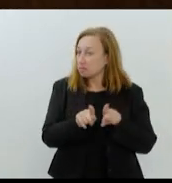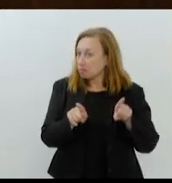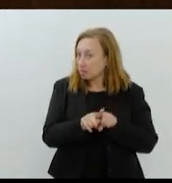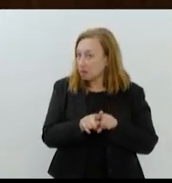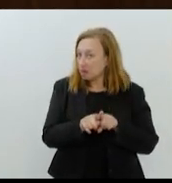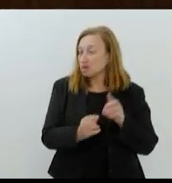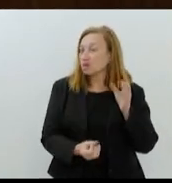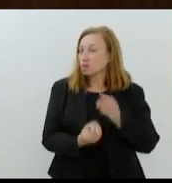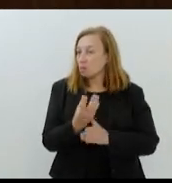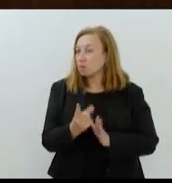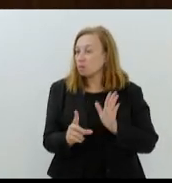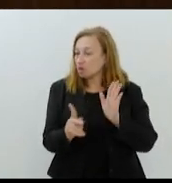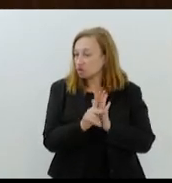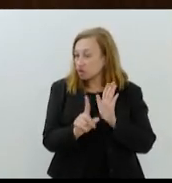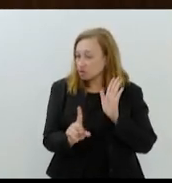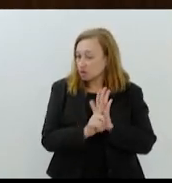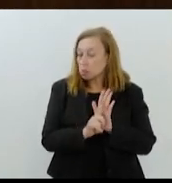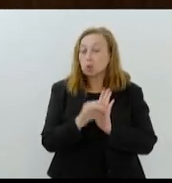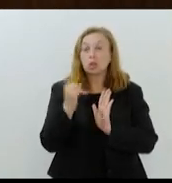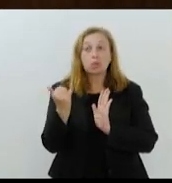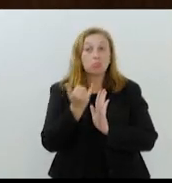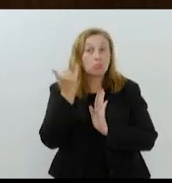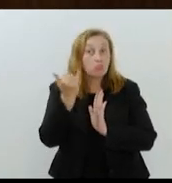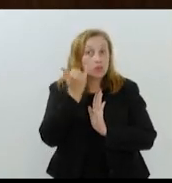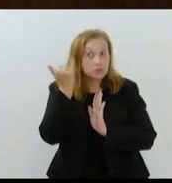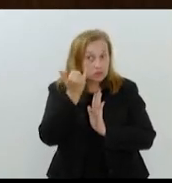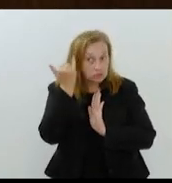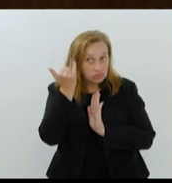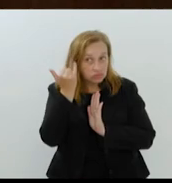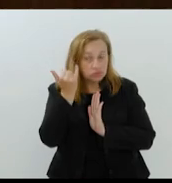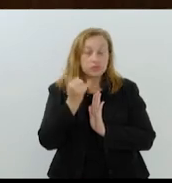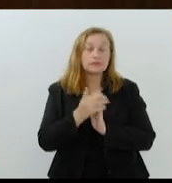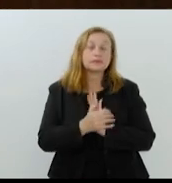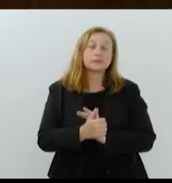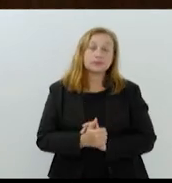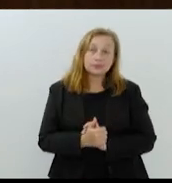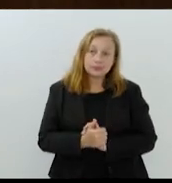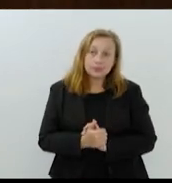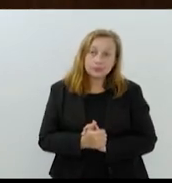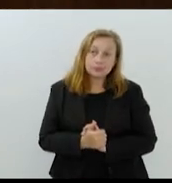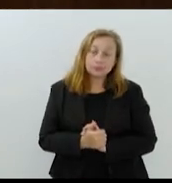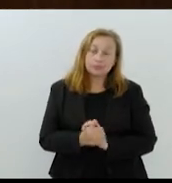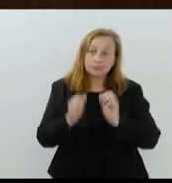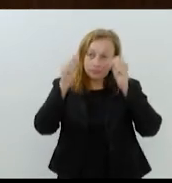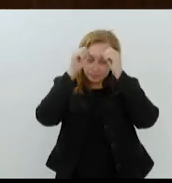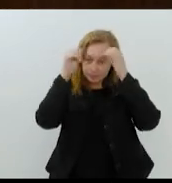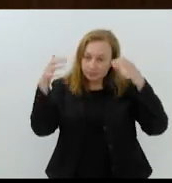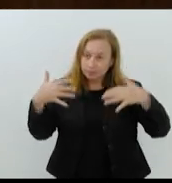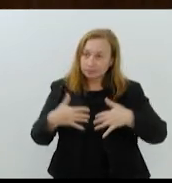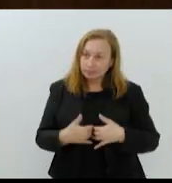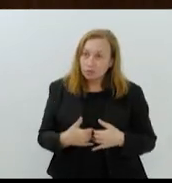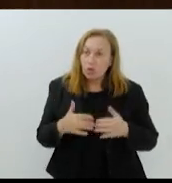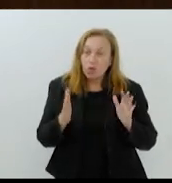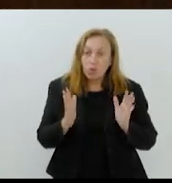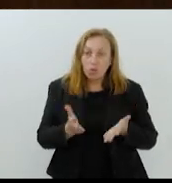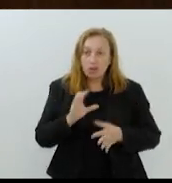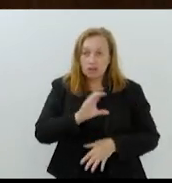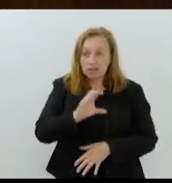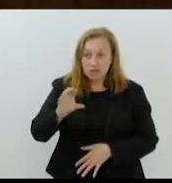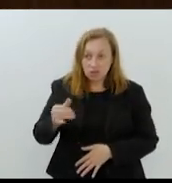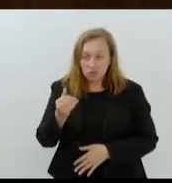de um projeto importante, né, para a causa autista. Hoje, na CCJ,